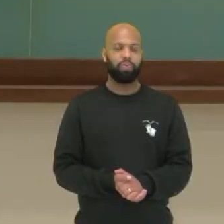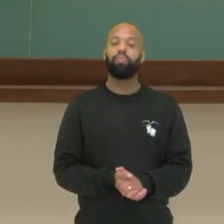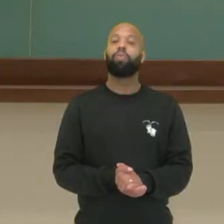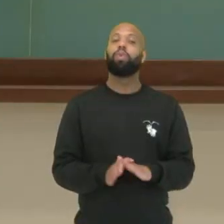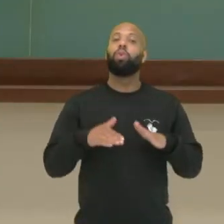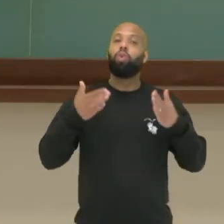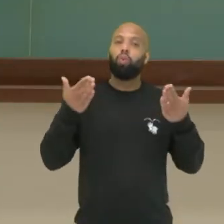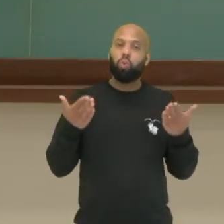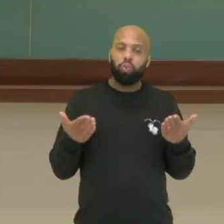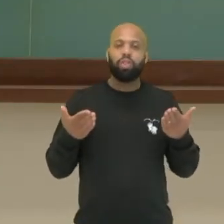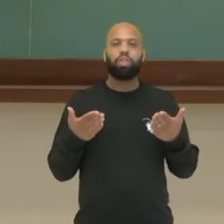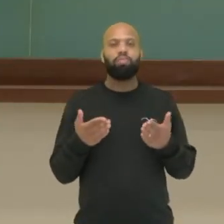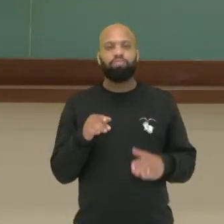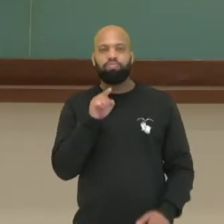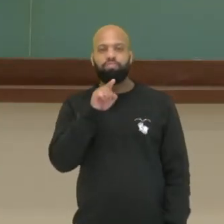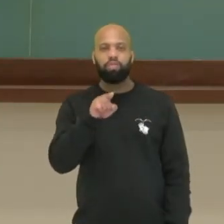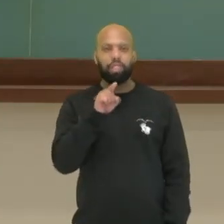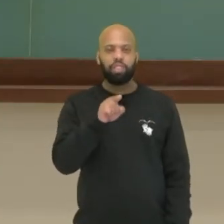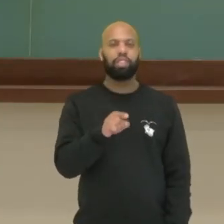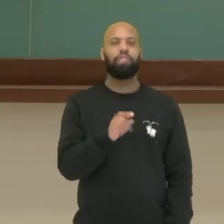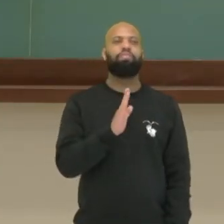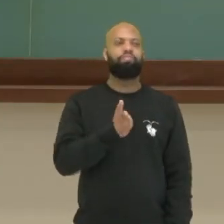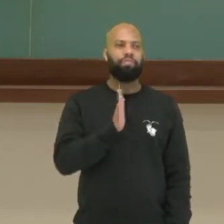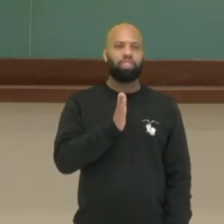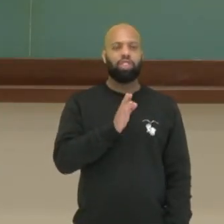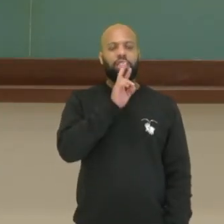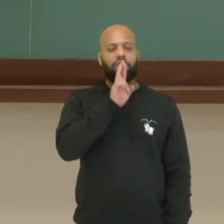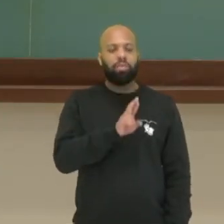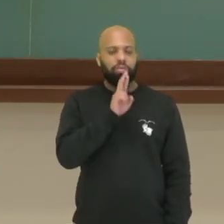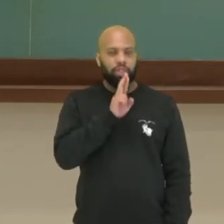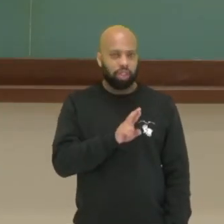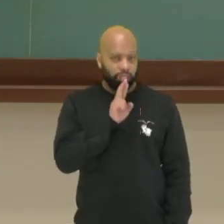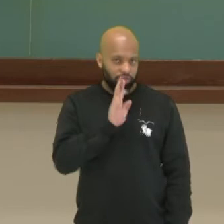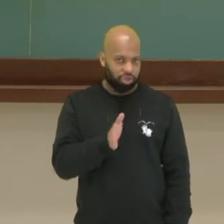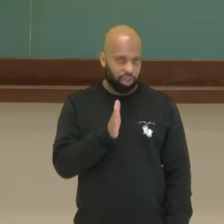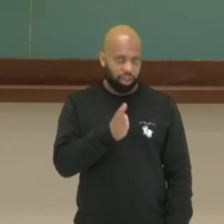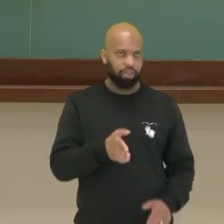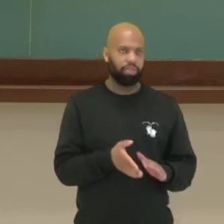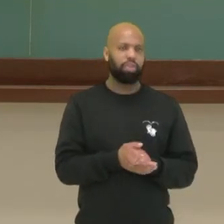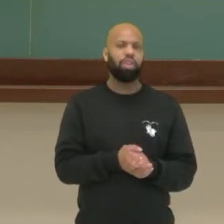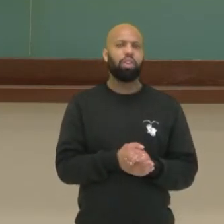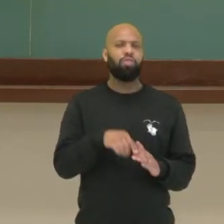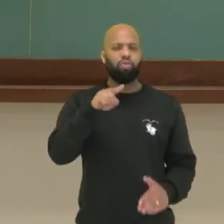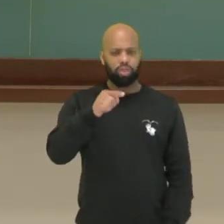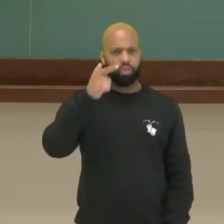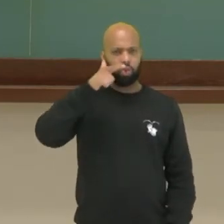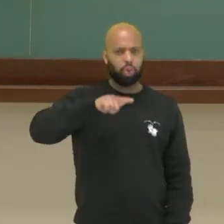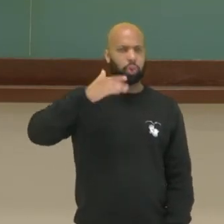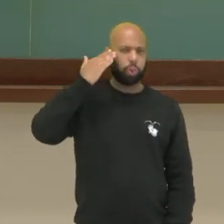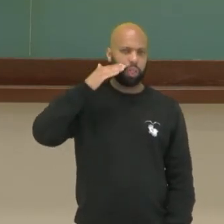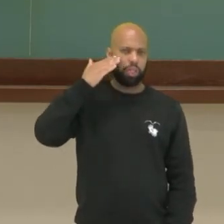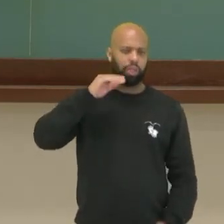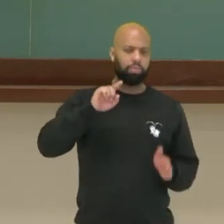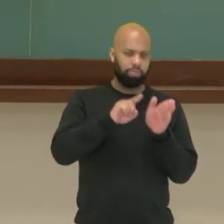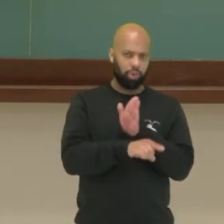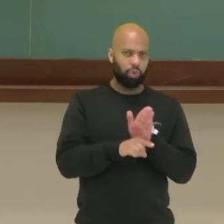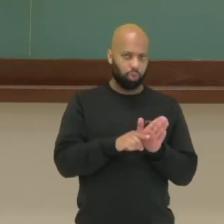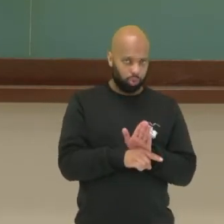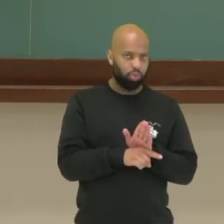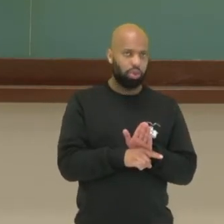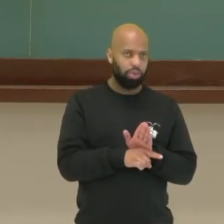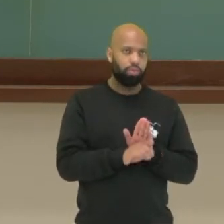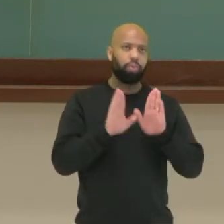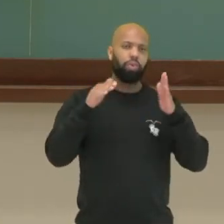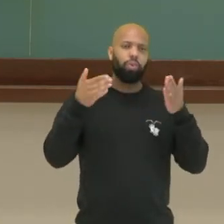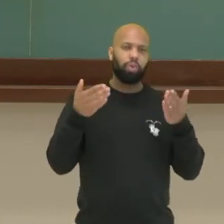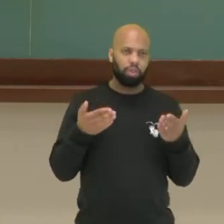E aí, meu querido e minha querida, já resolveram? Conseguiram interpretar a questão bem legalzinha?